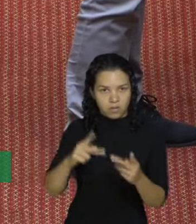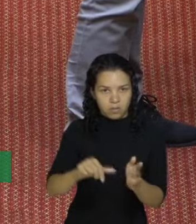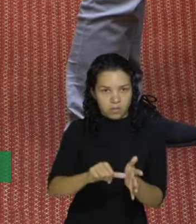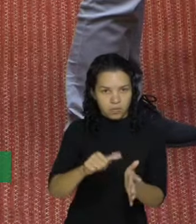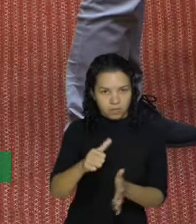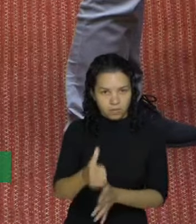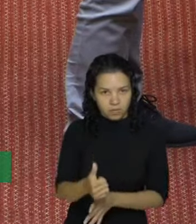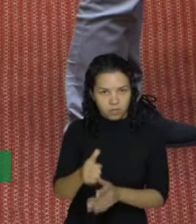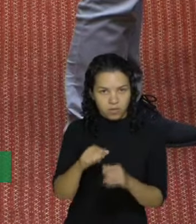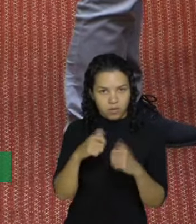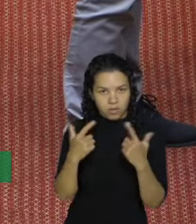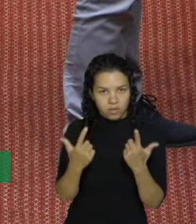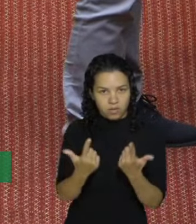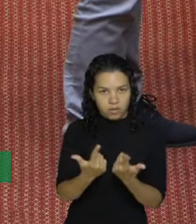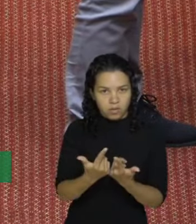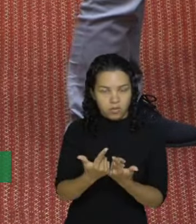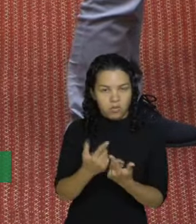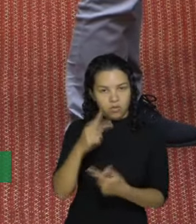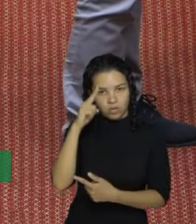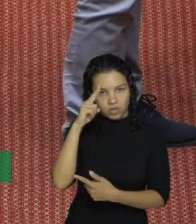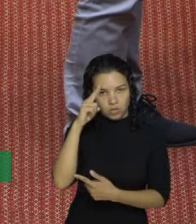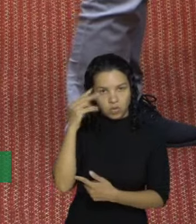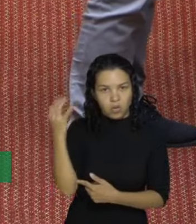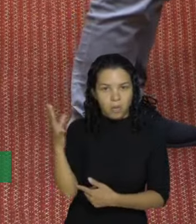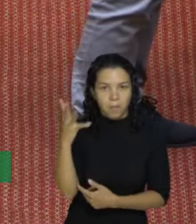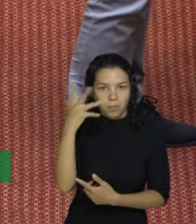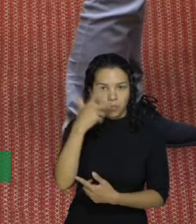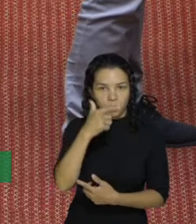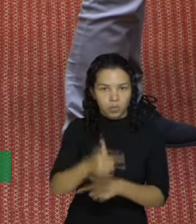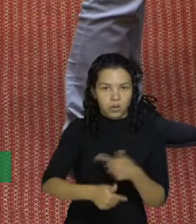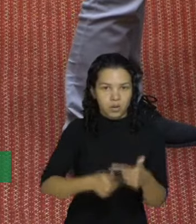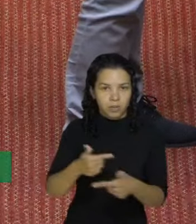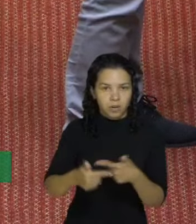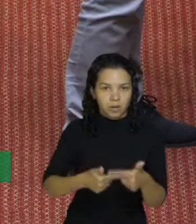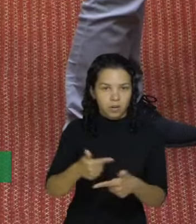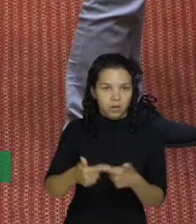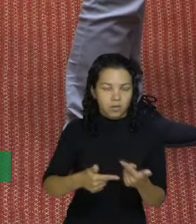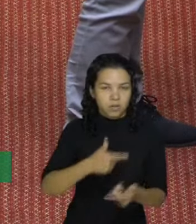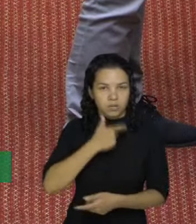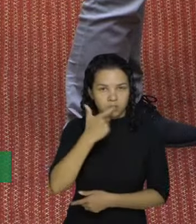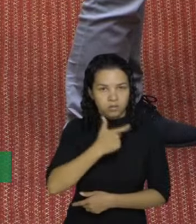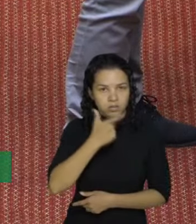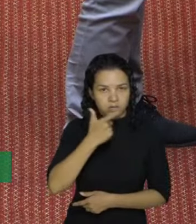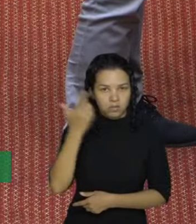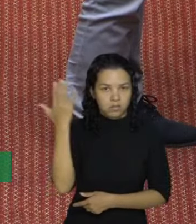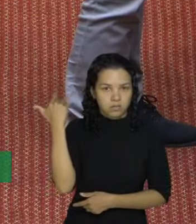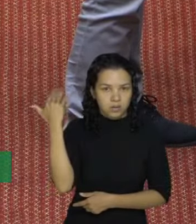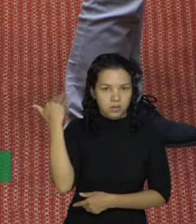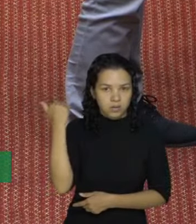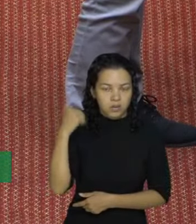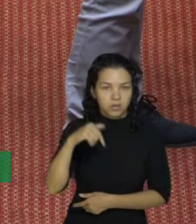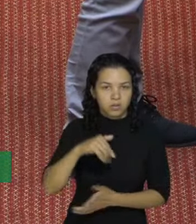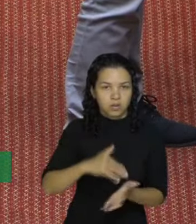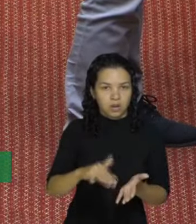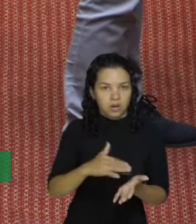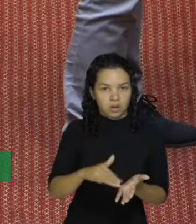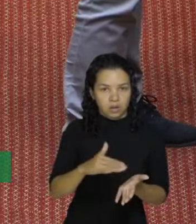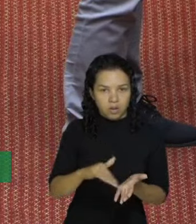casa, e tem uma história tão bonita. Eu trabalhava com o saudoso deputado Aldo Schneider, na época ele era secretário, a Isa